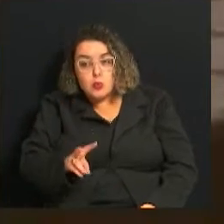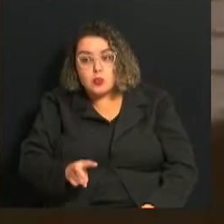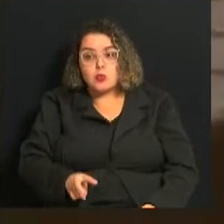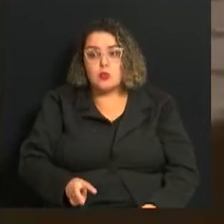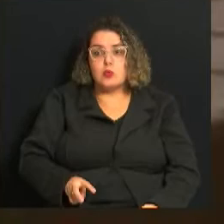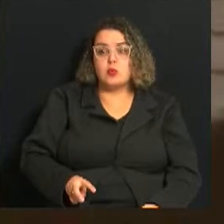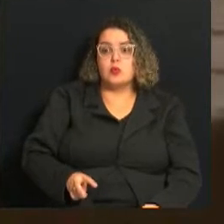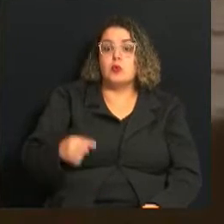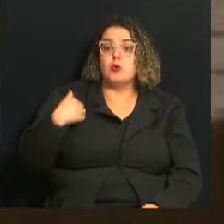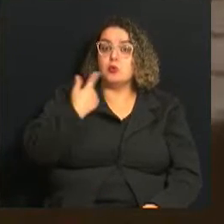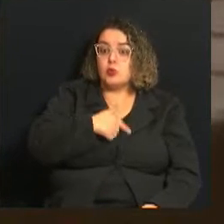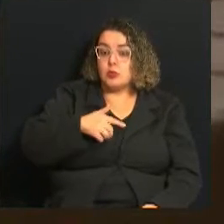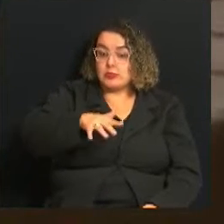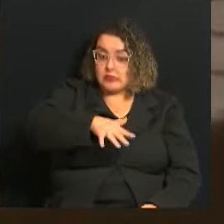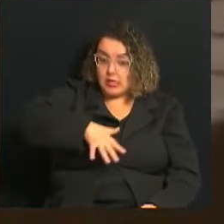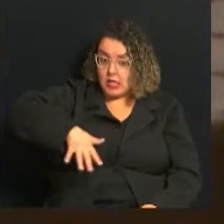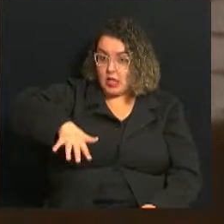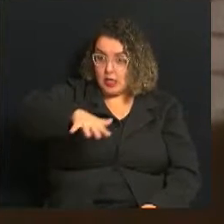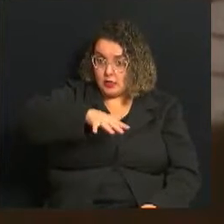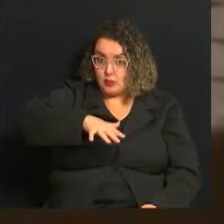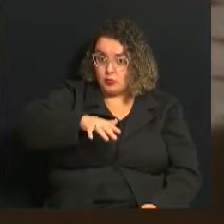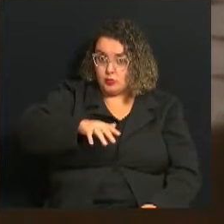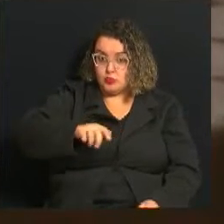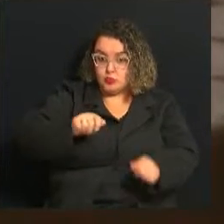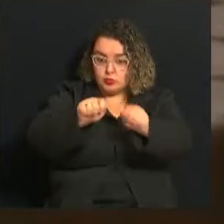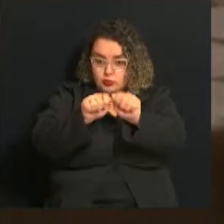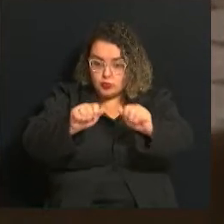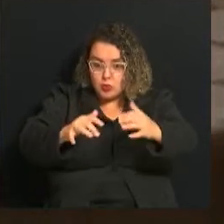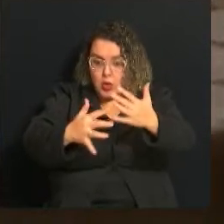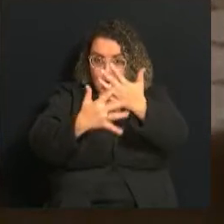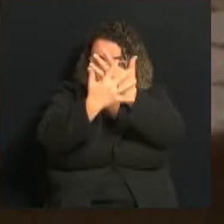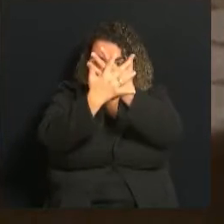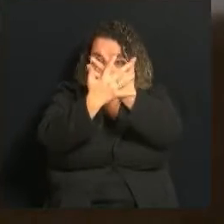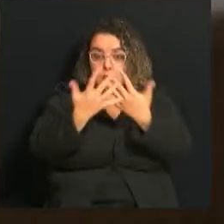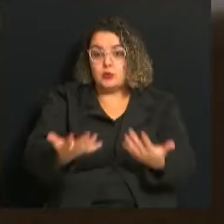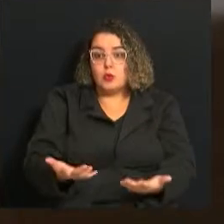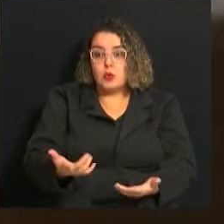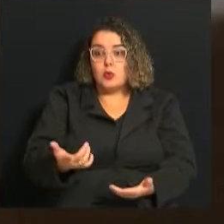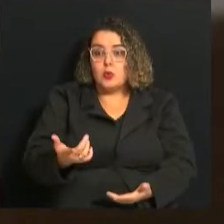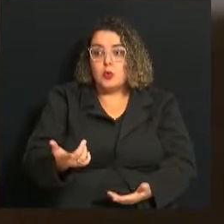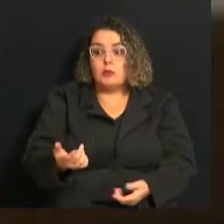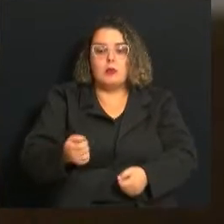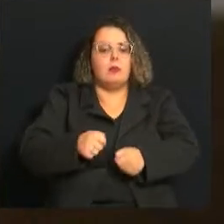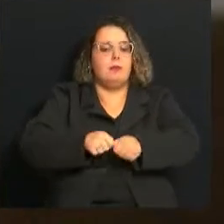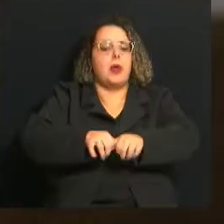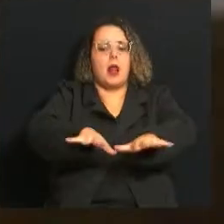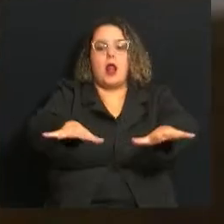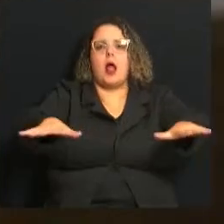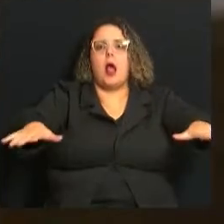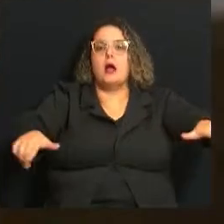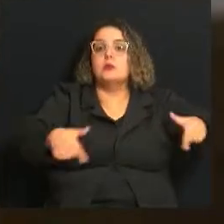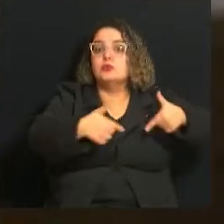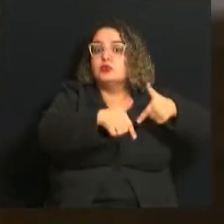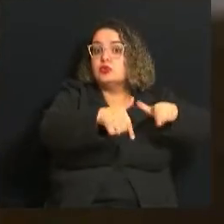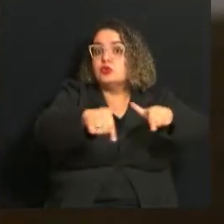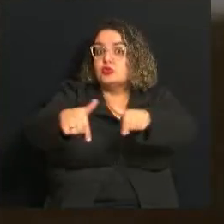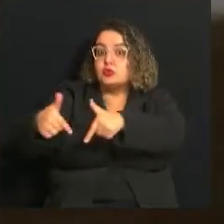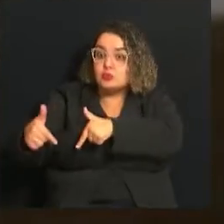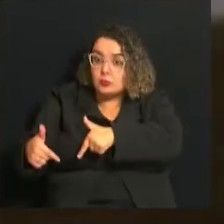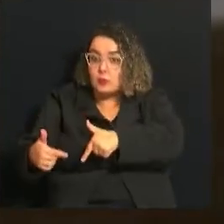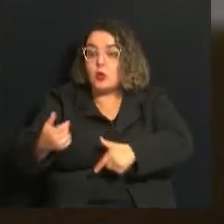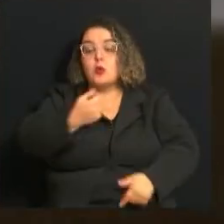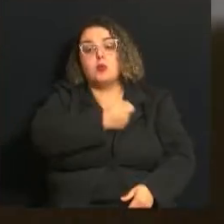nosso setor, o setor do agro, com o valor que ele tem, gerando o número de empregos que ele gera, um valor muito grande para o